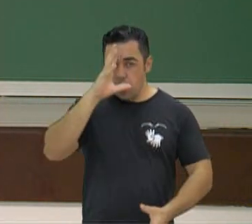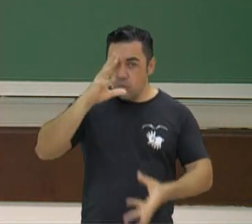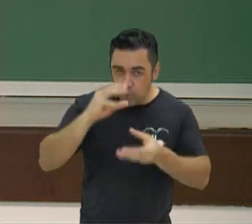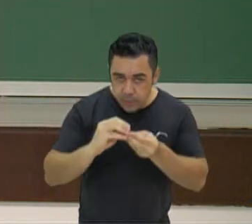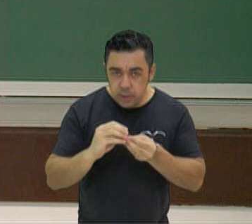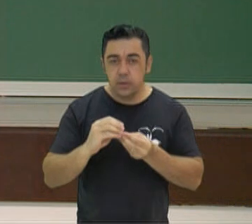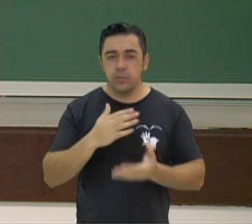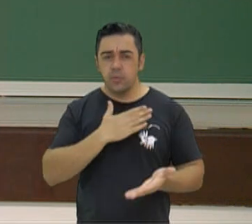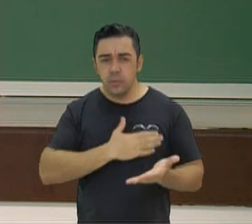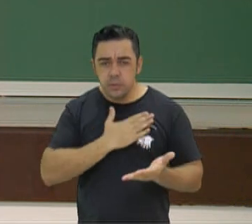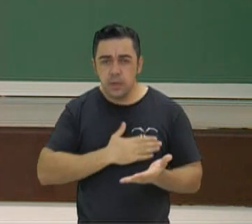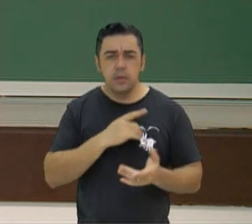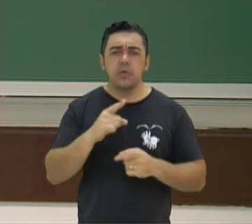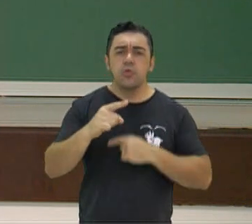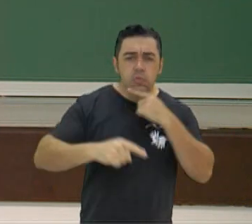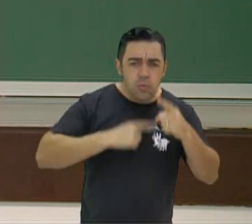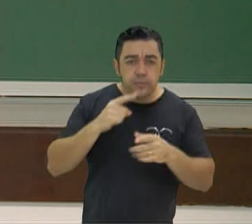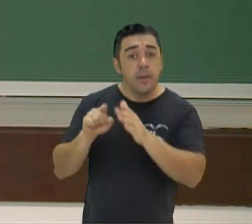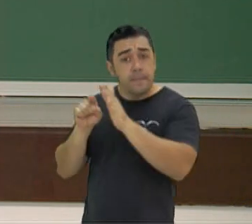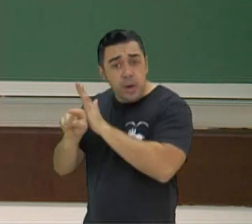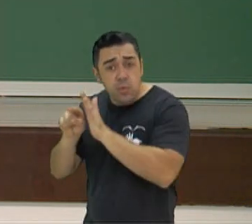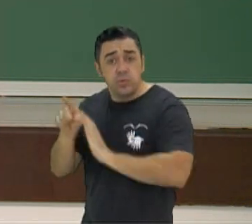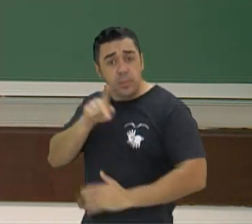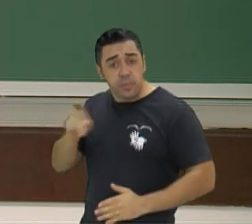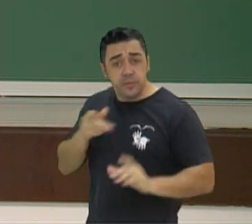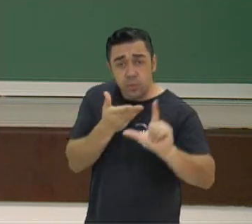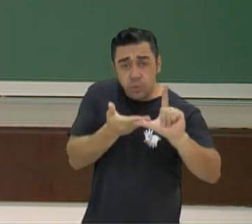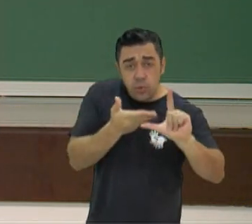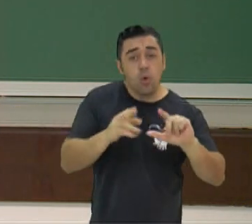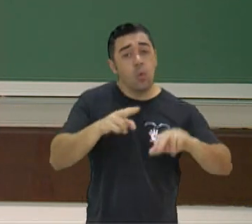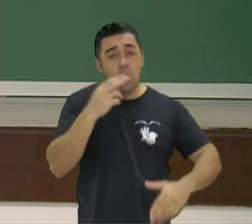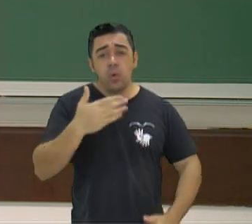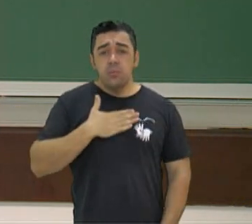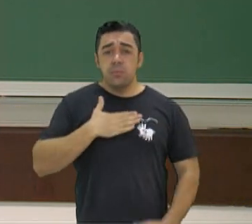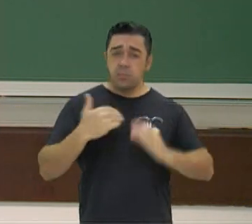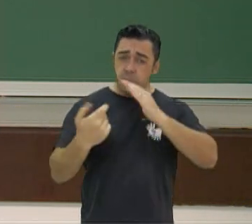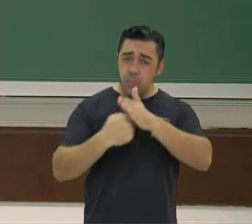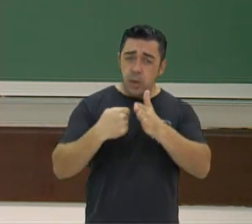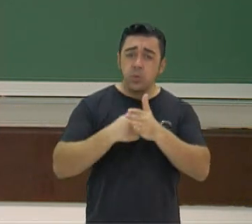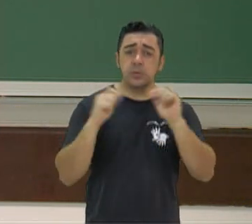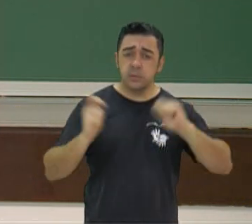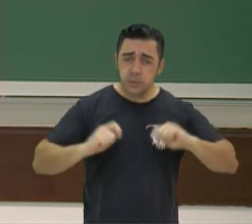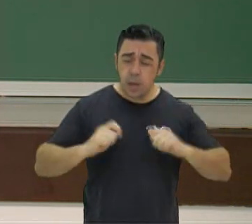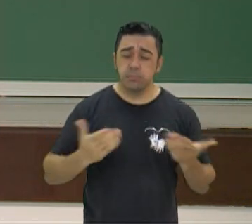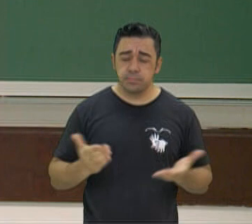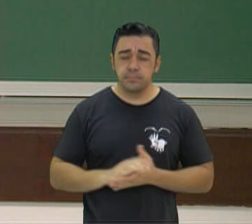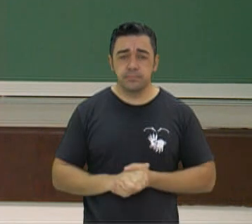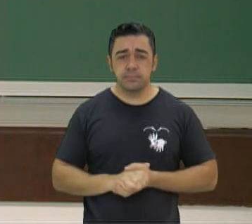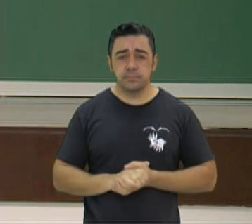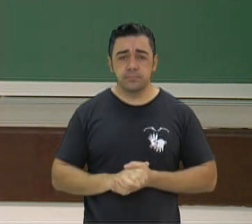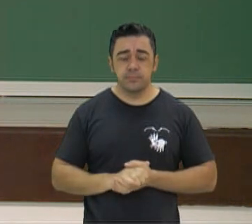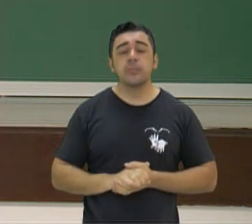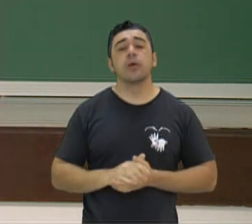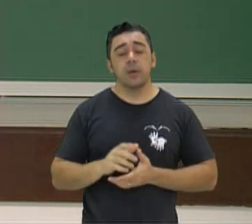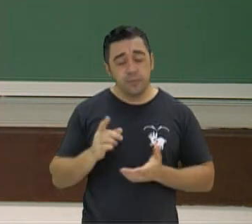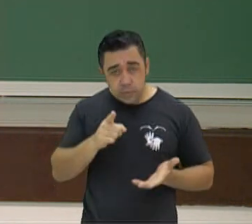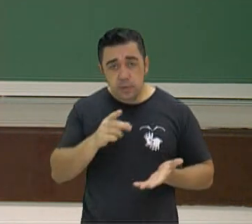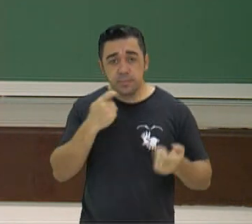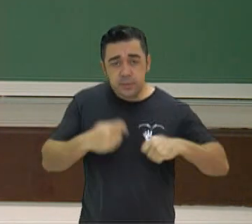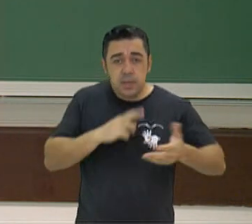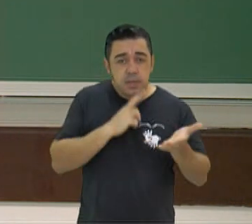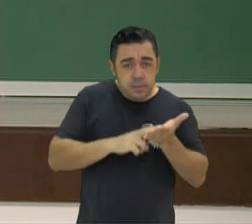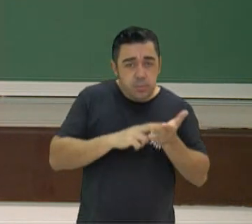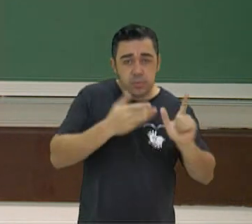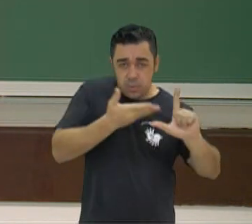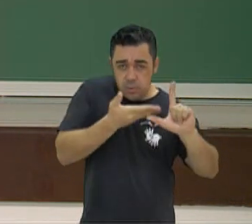tenha gostado. Qualquer coisa, tire dúvida com seus professores. Ou comigo mesmo, né? Estou aqui disponível para isso também. Não deixe de responder as questões no